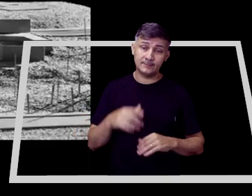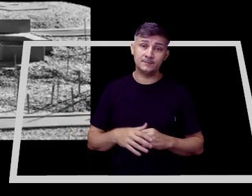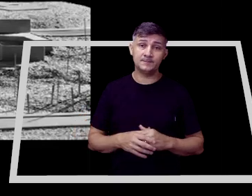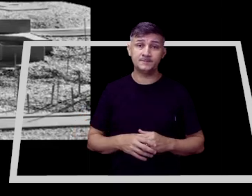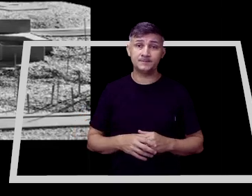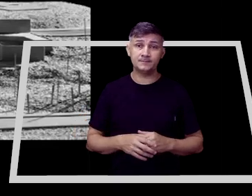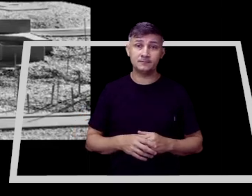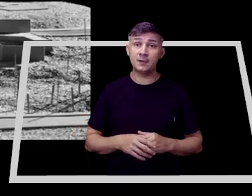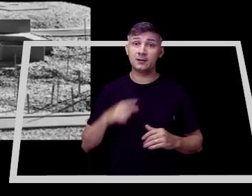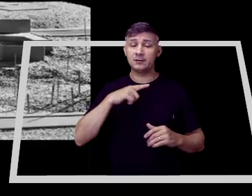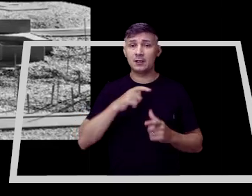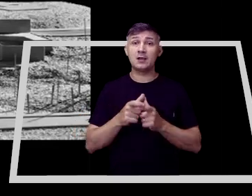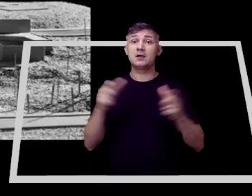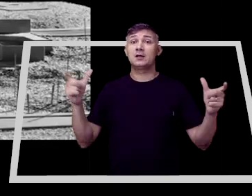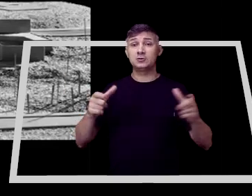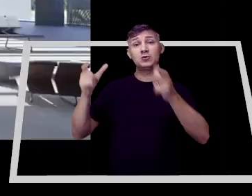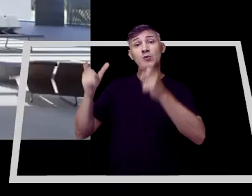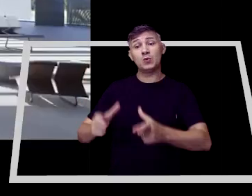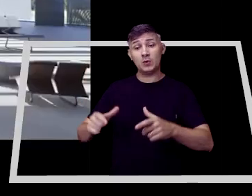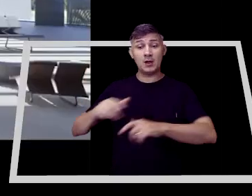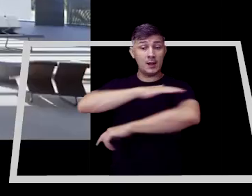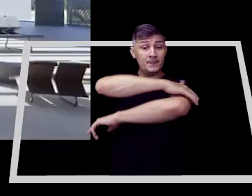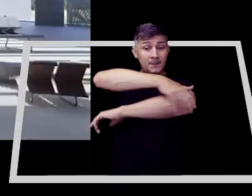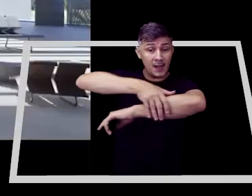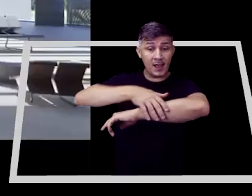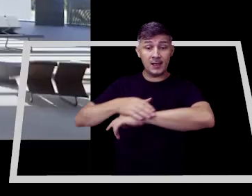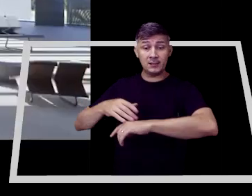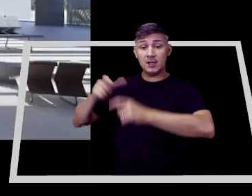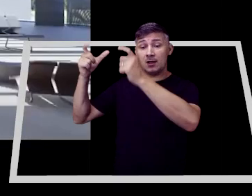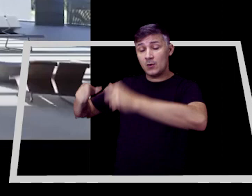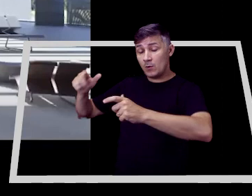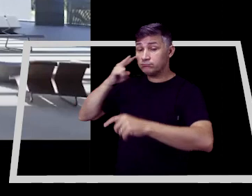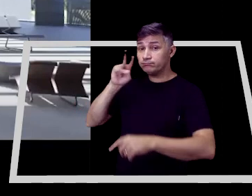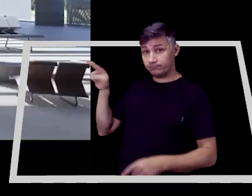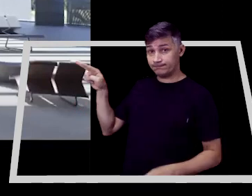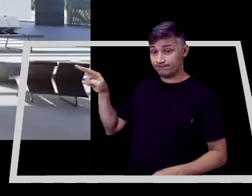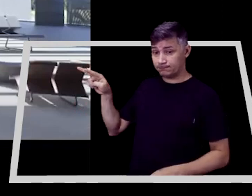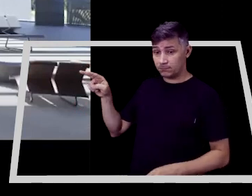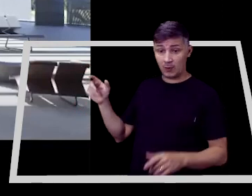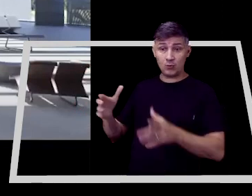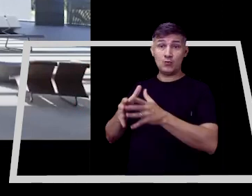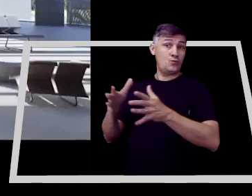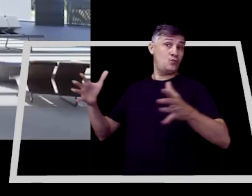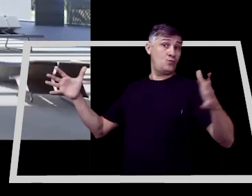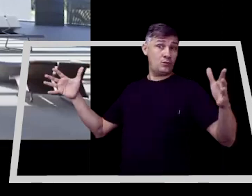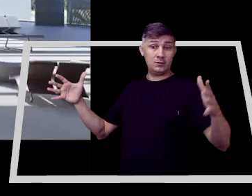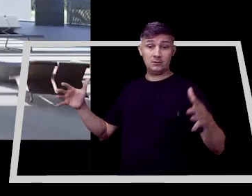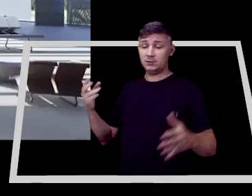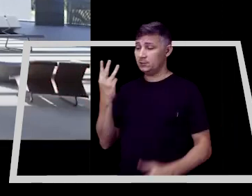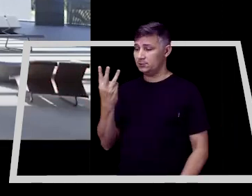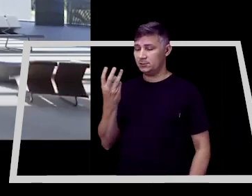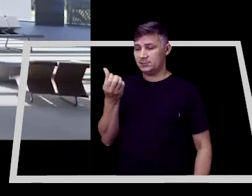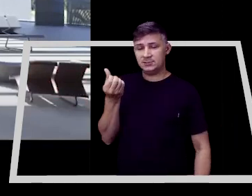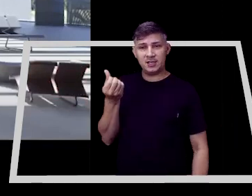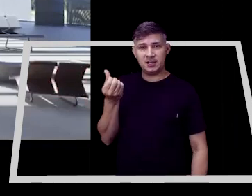um grande espaço, essa praça, nessa cota intermediária que vocês estão vendo, de quase 36 por